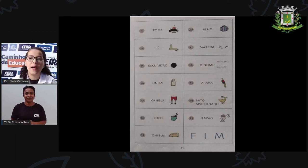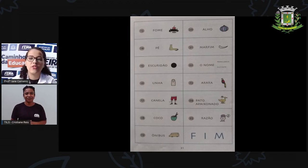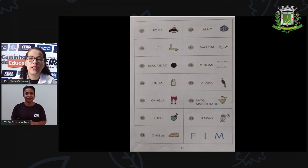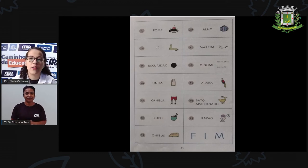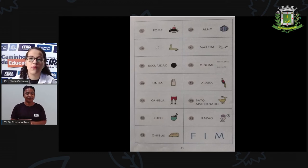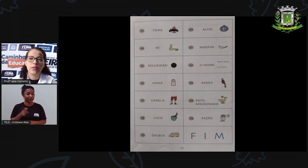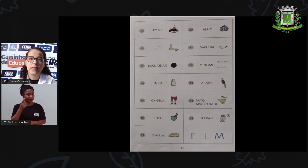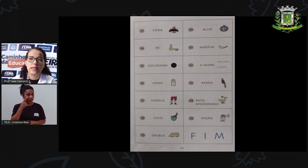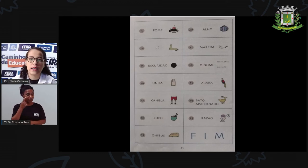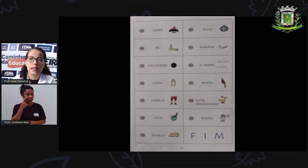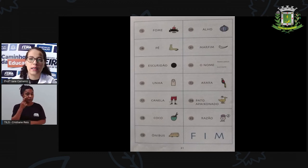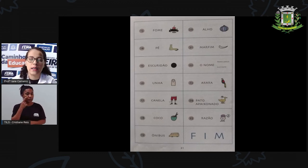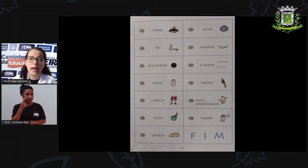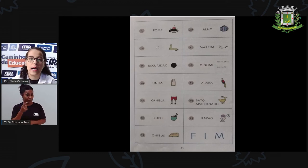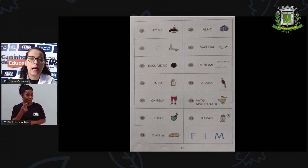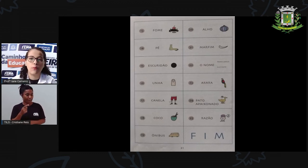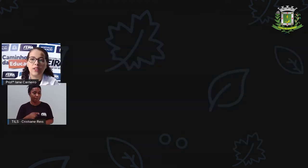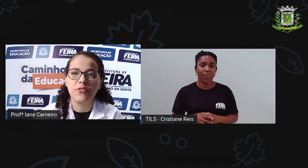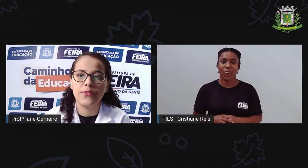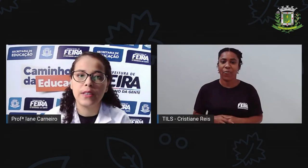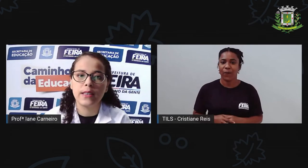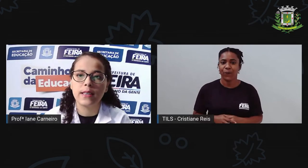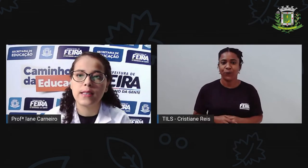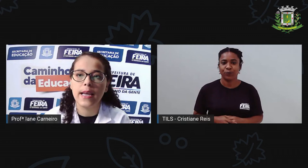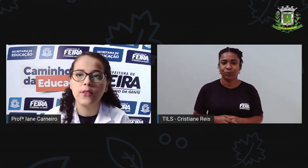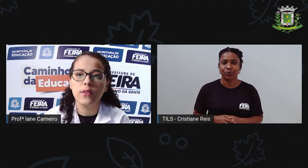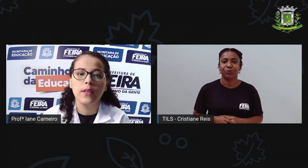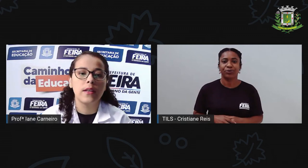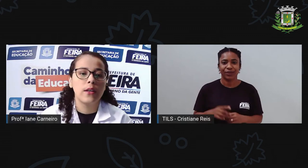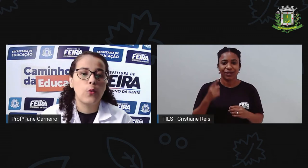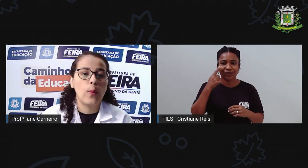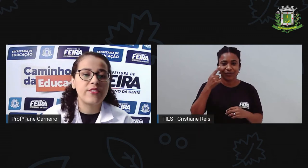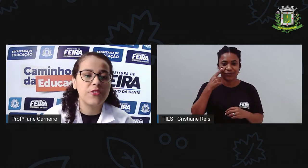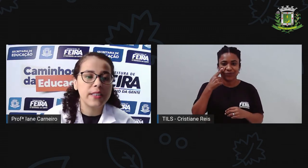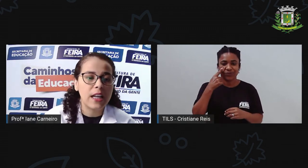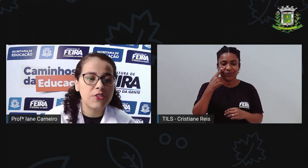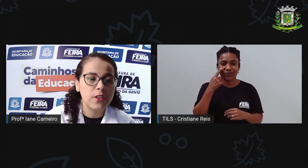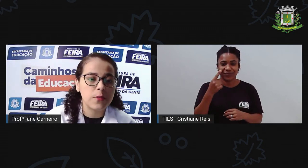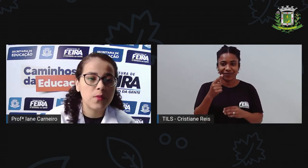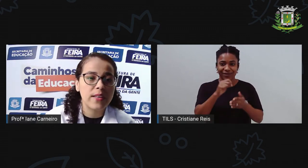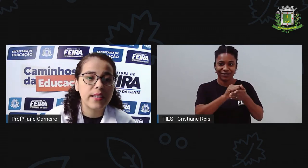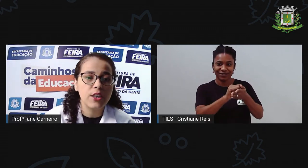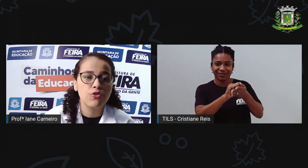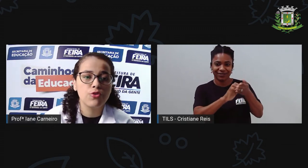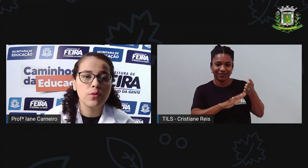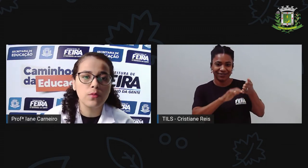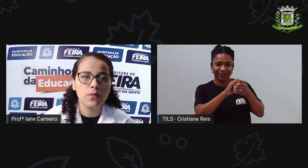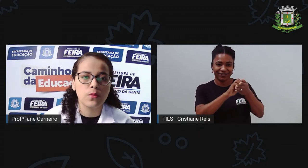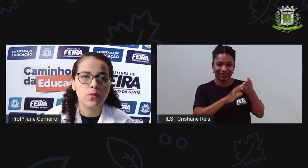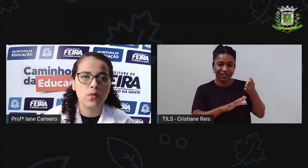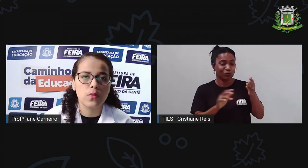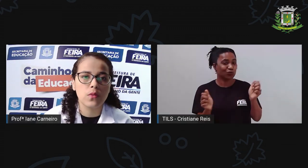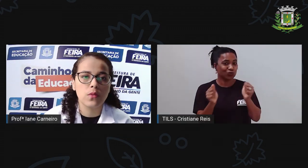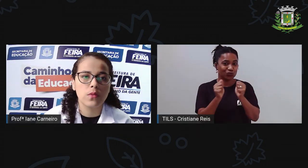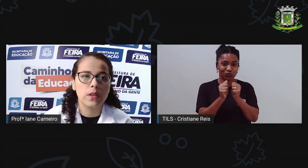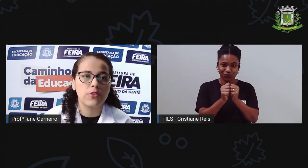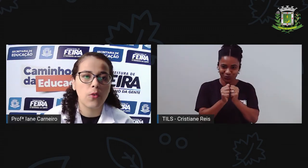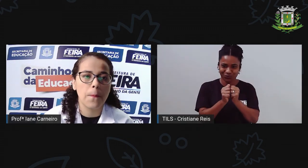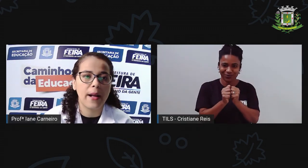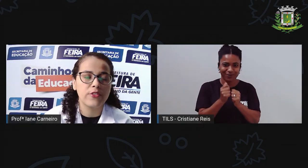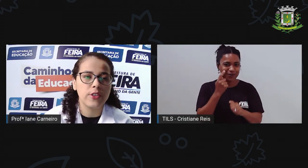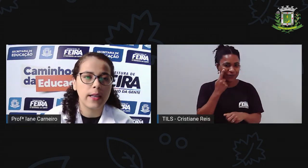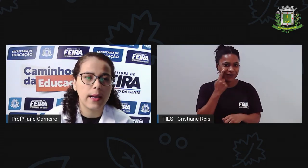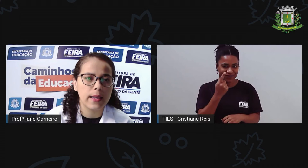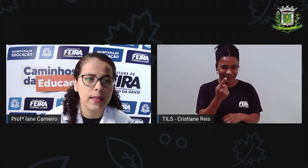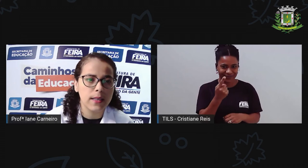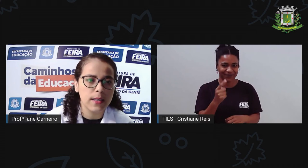compartilhar com vocês aqui uma adivinha, tá certo? Uma atividade que nós vamos fazer juntos. Deixa